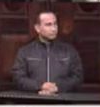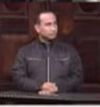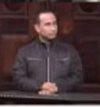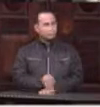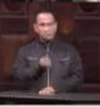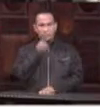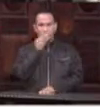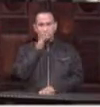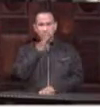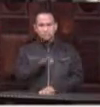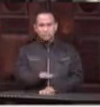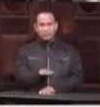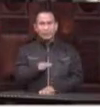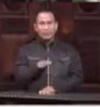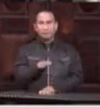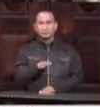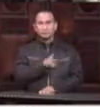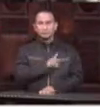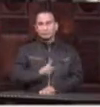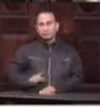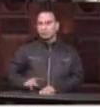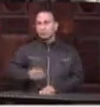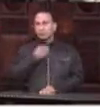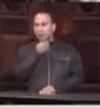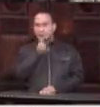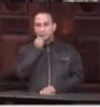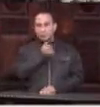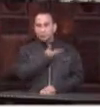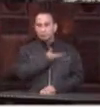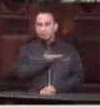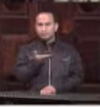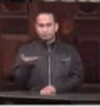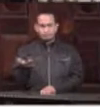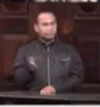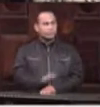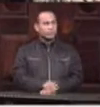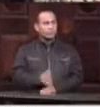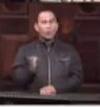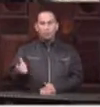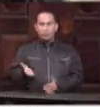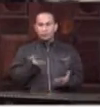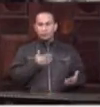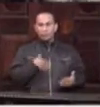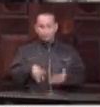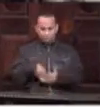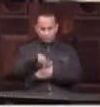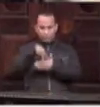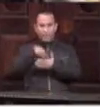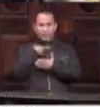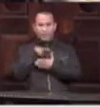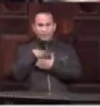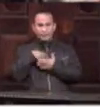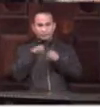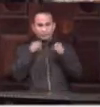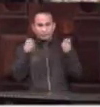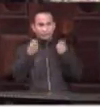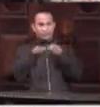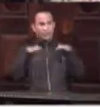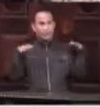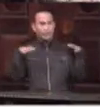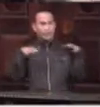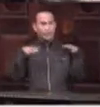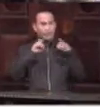Boa tarde, senhor presidente. Boa tarde, deputados e deputadas. Hoje eu vim à tribuna para trazer aqui para o plenário um